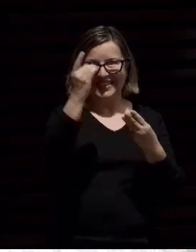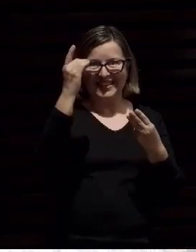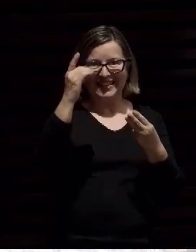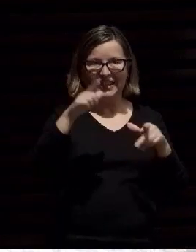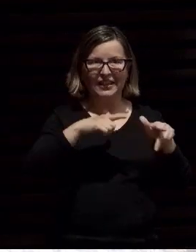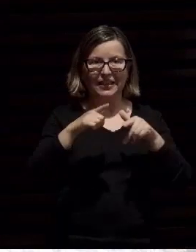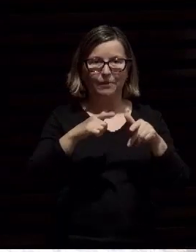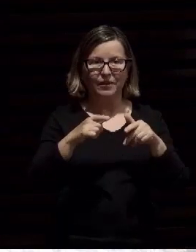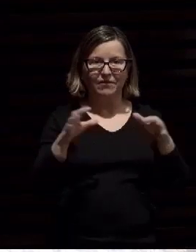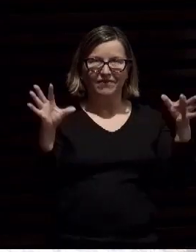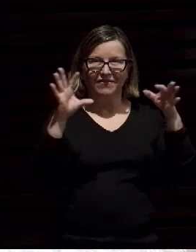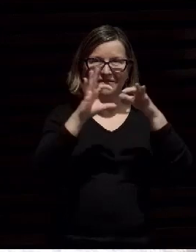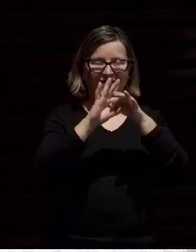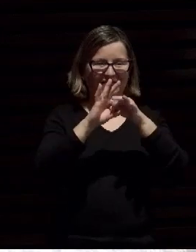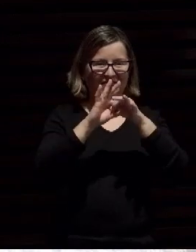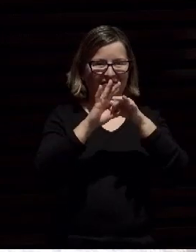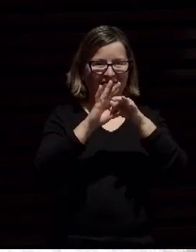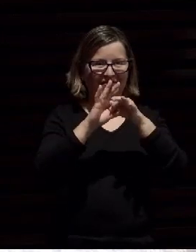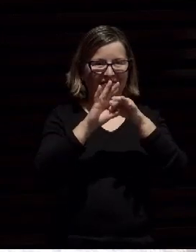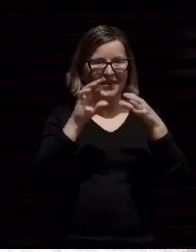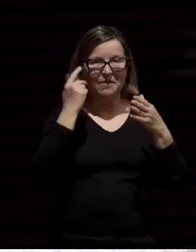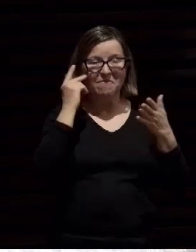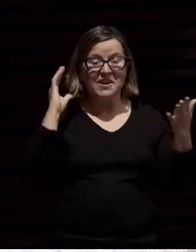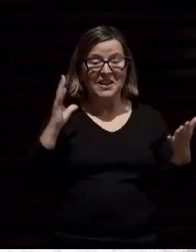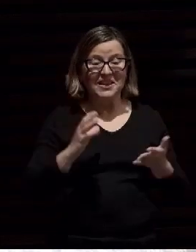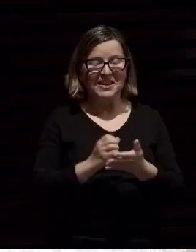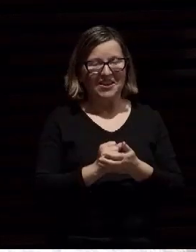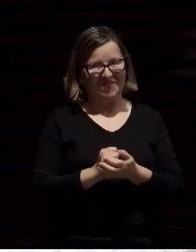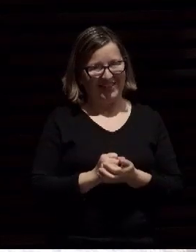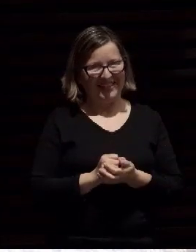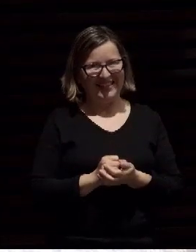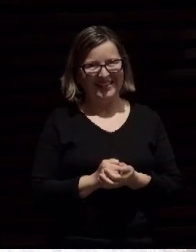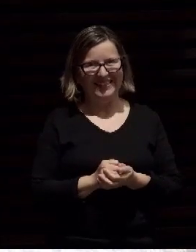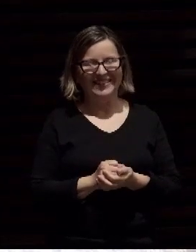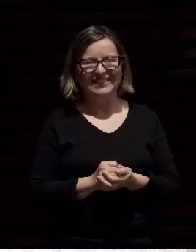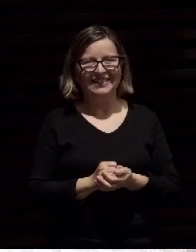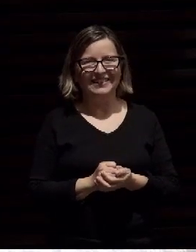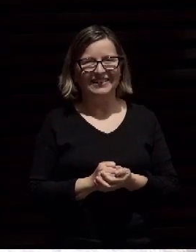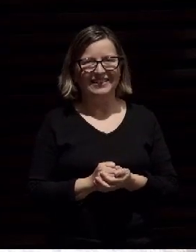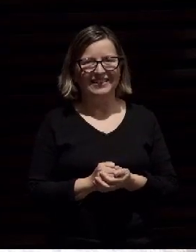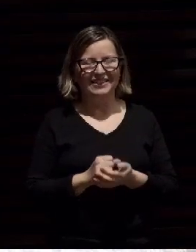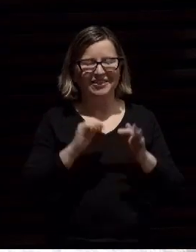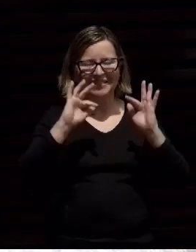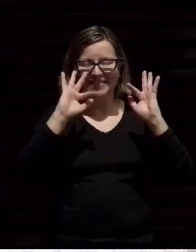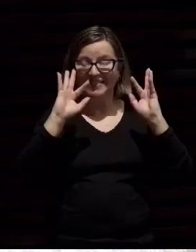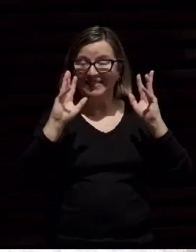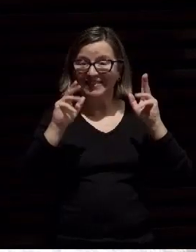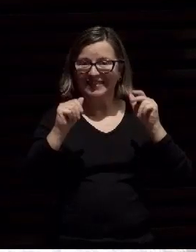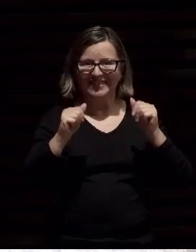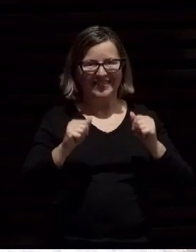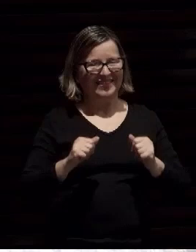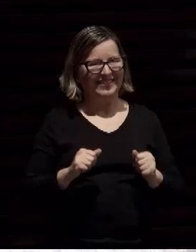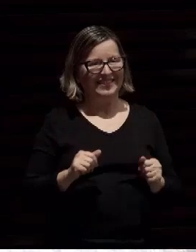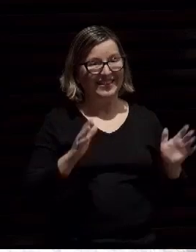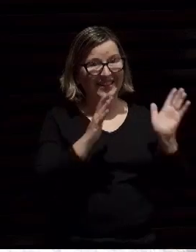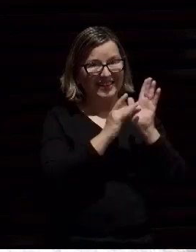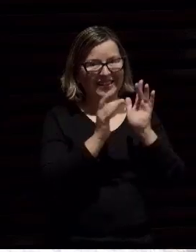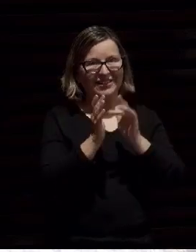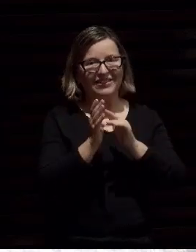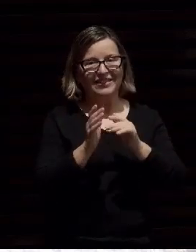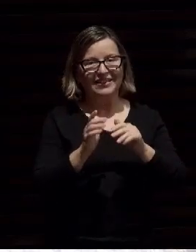da redenção do homem. É extraordinário. Jesus tem muito a